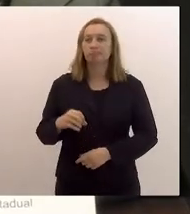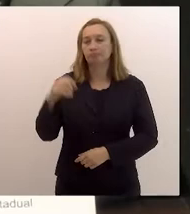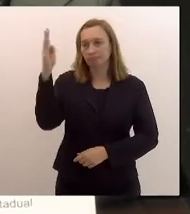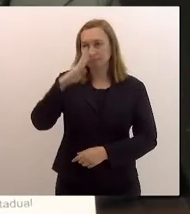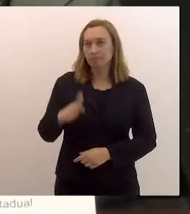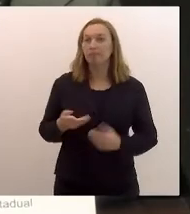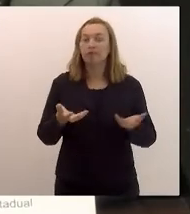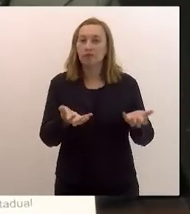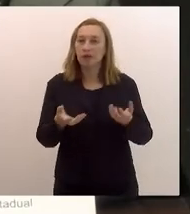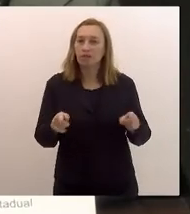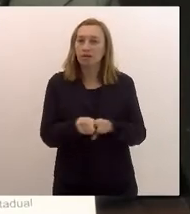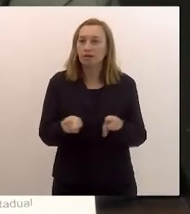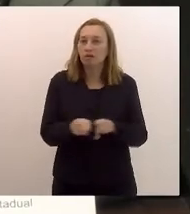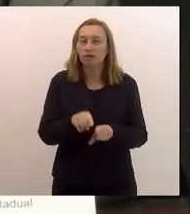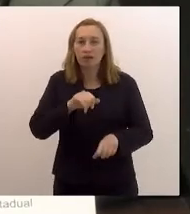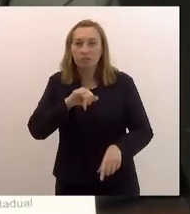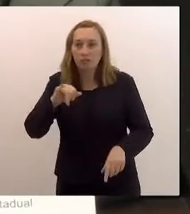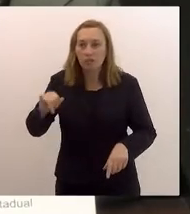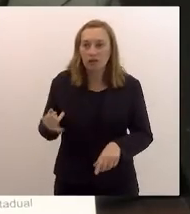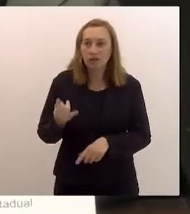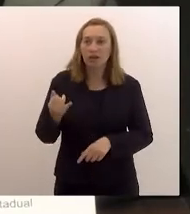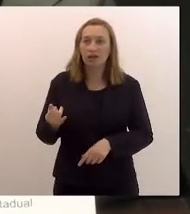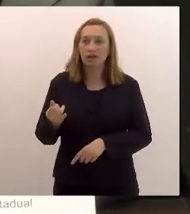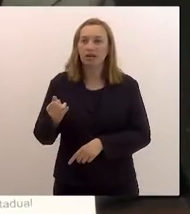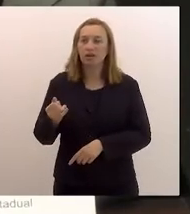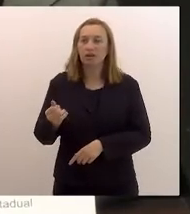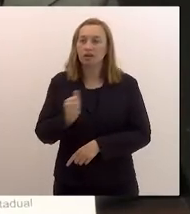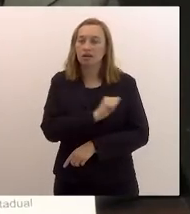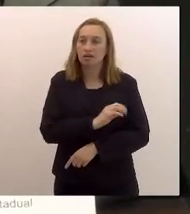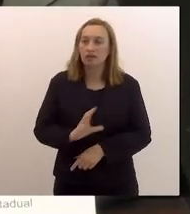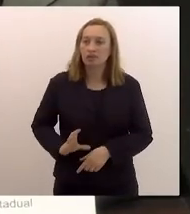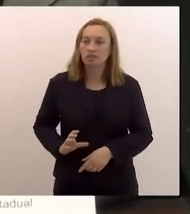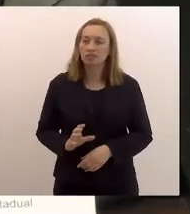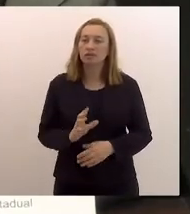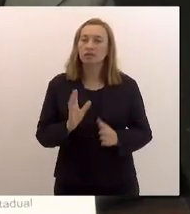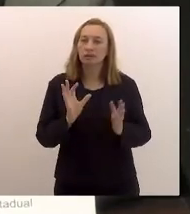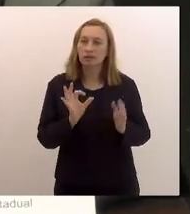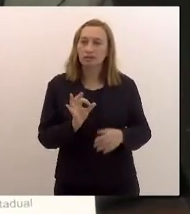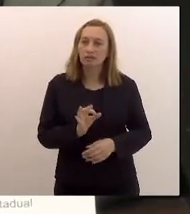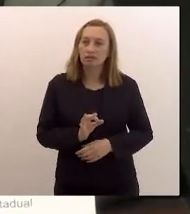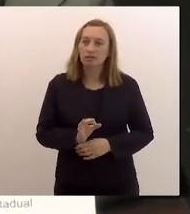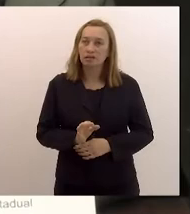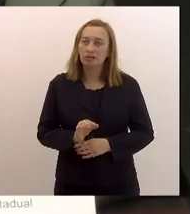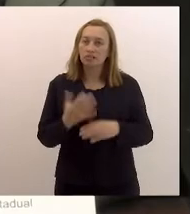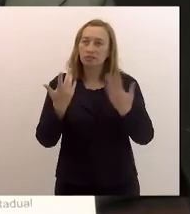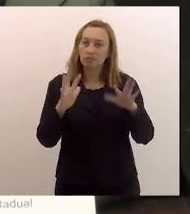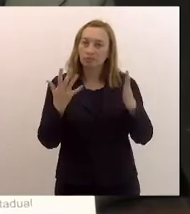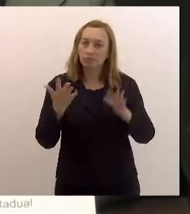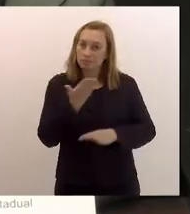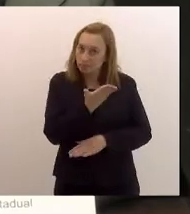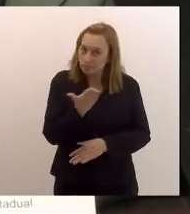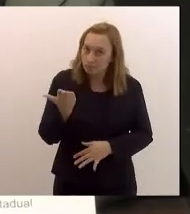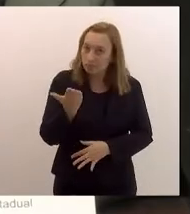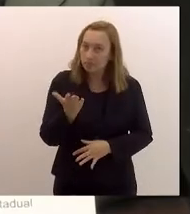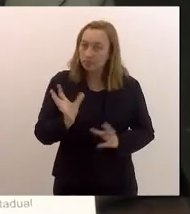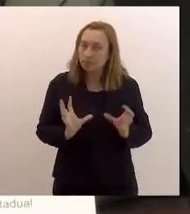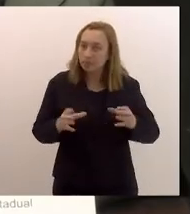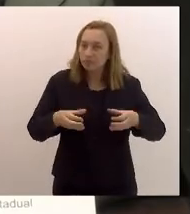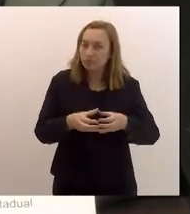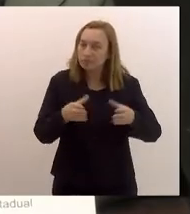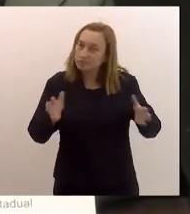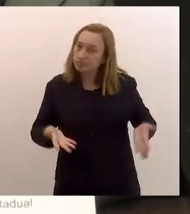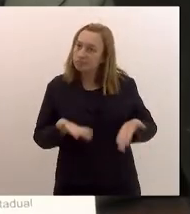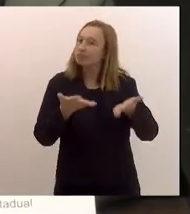eu quero também aproveitar ocasião André para publicamente elogiar você pelo conjunto